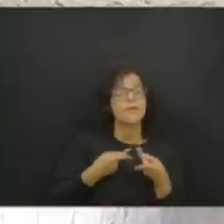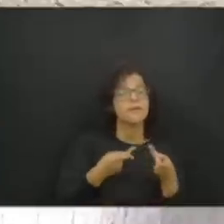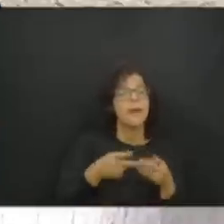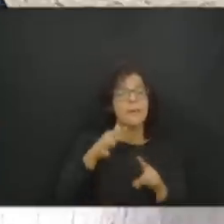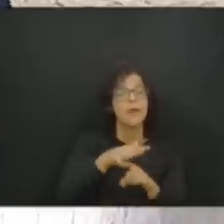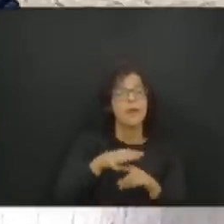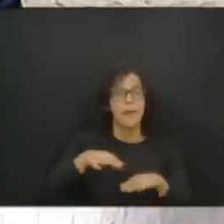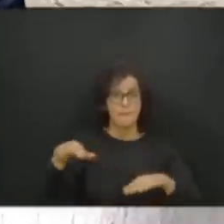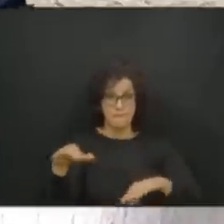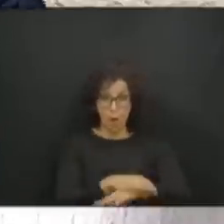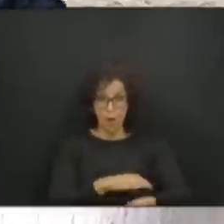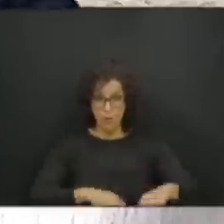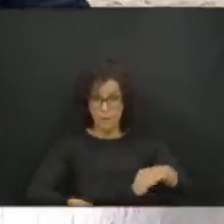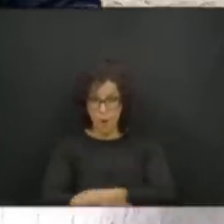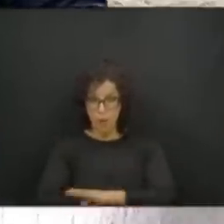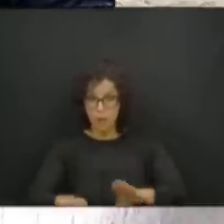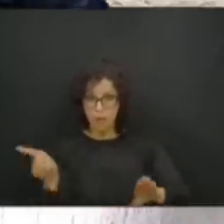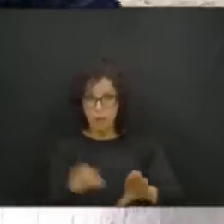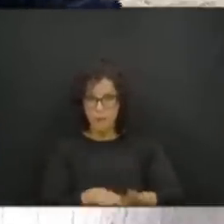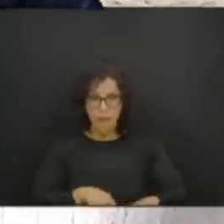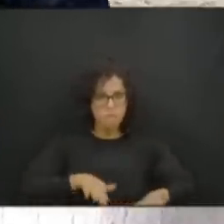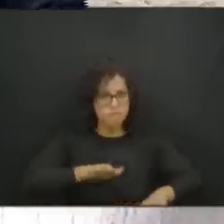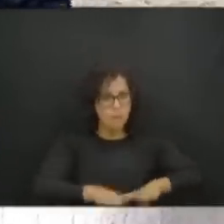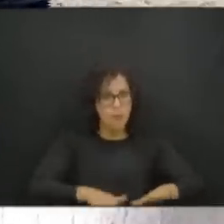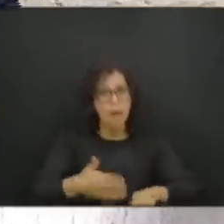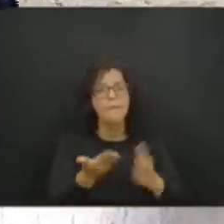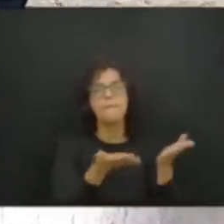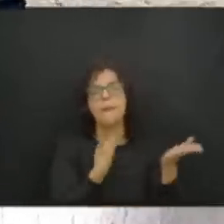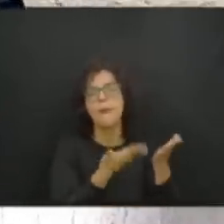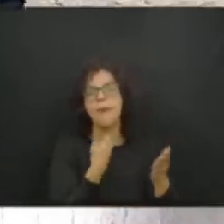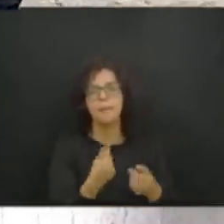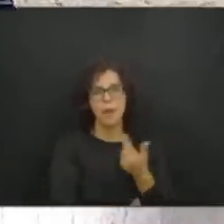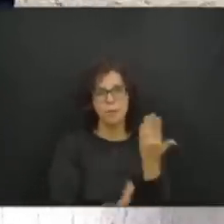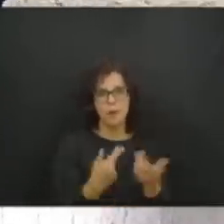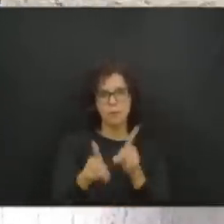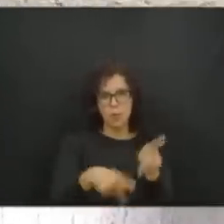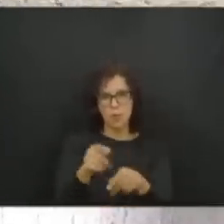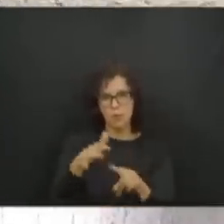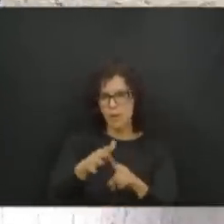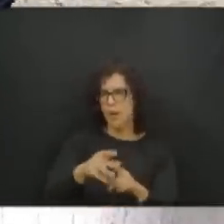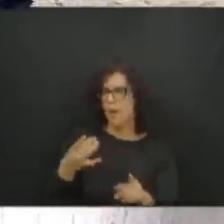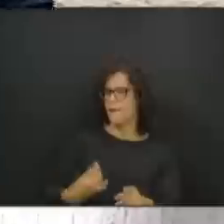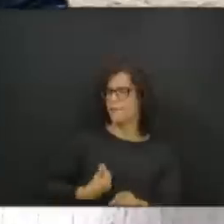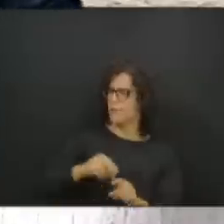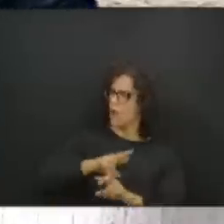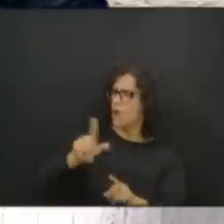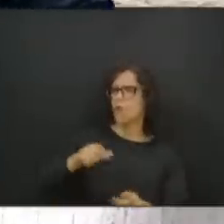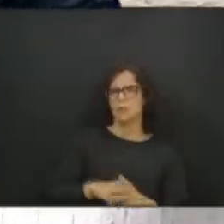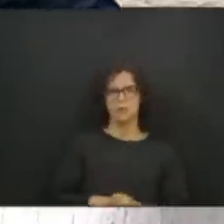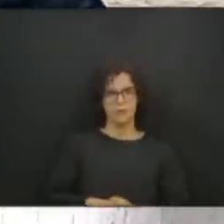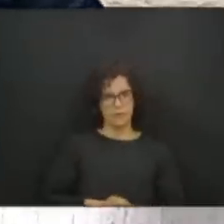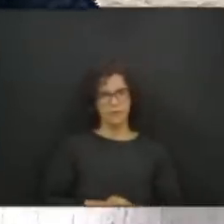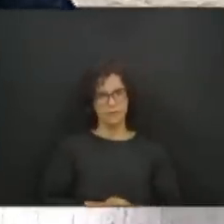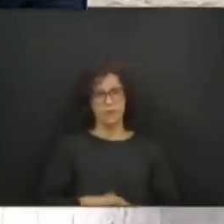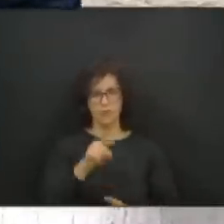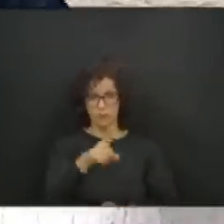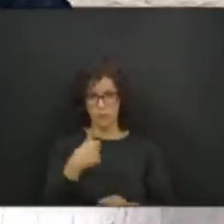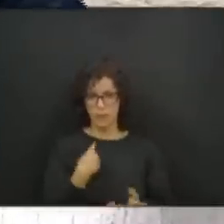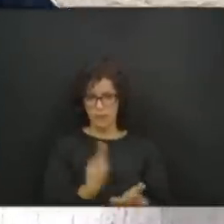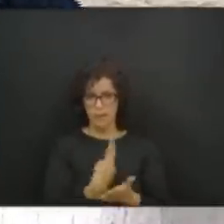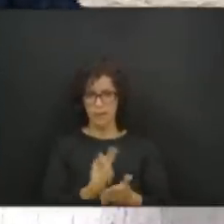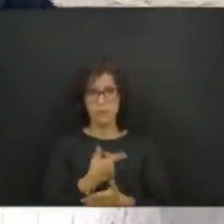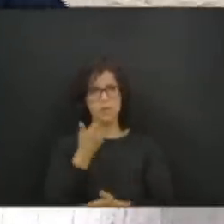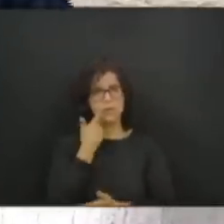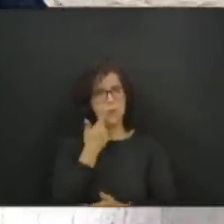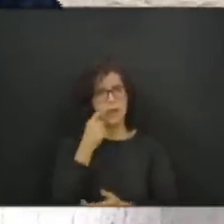estado põe uma botina no pé vai conversar com o povo Paranaense e a realidade é outra realidade é outra possa ser